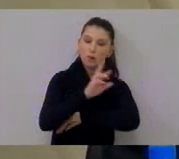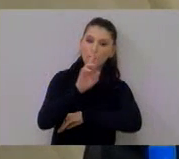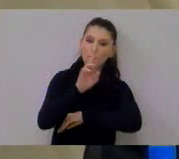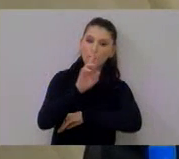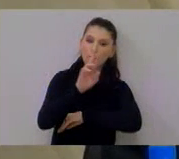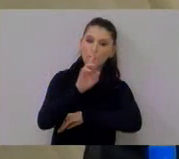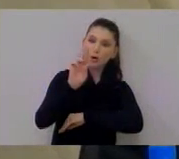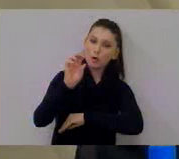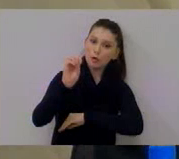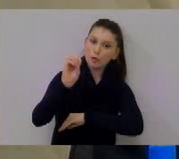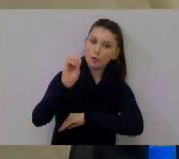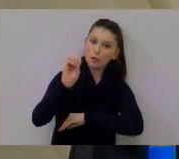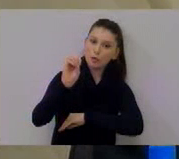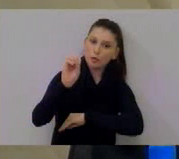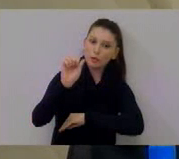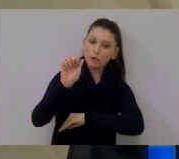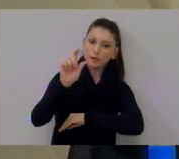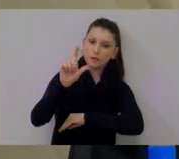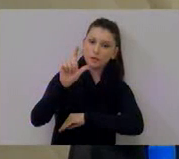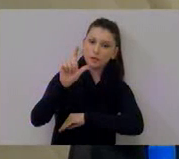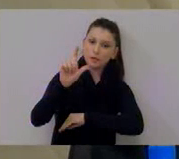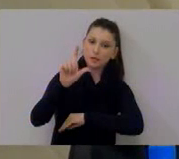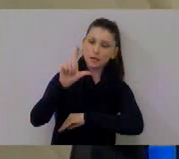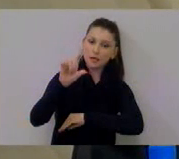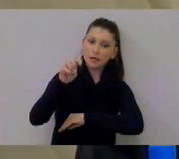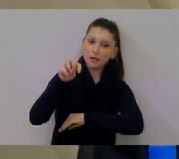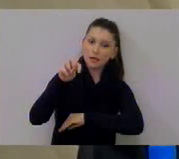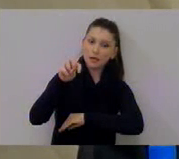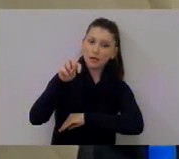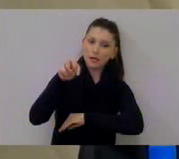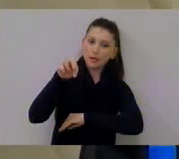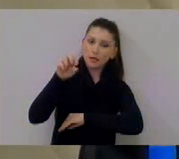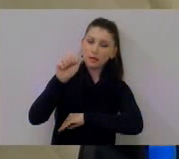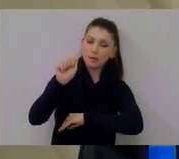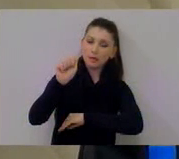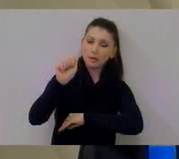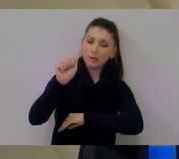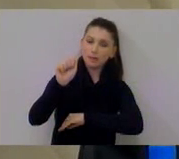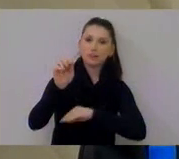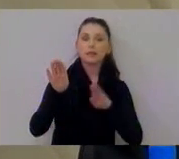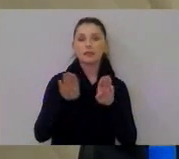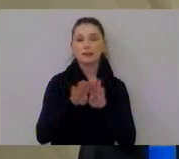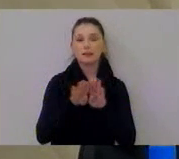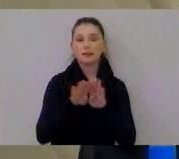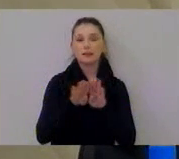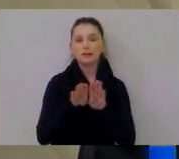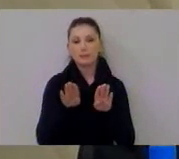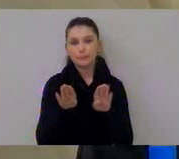Fortuna, bairro Cidade de Mineira Nova.